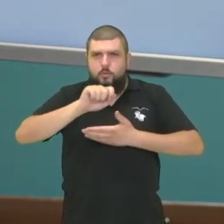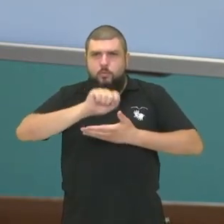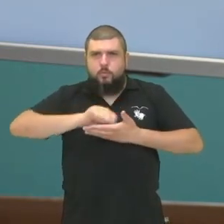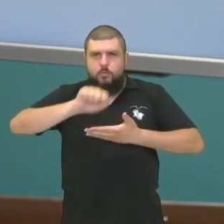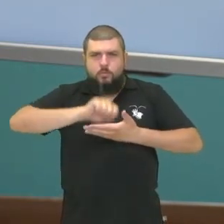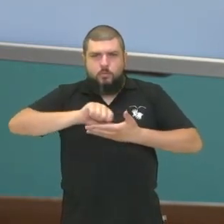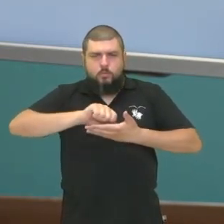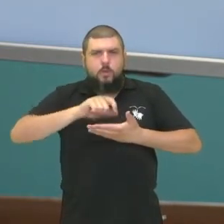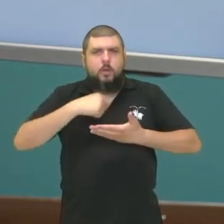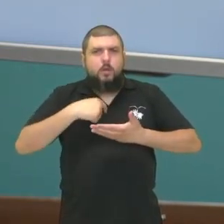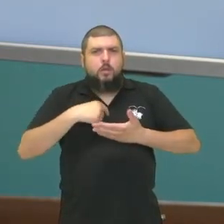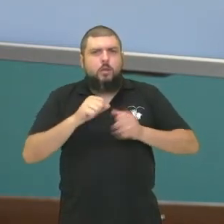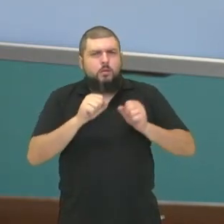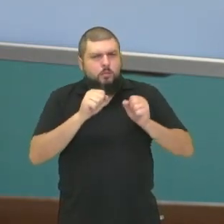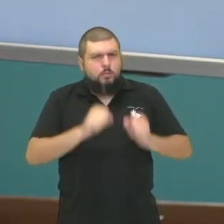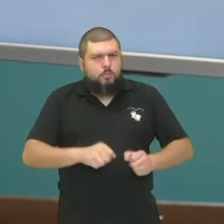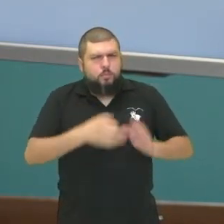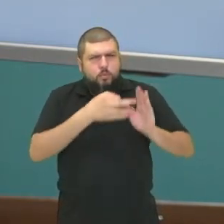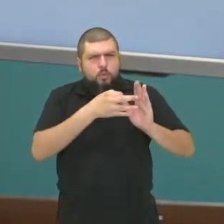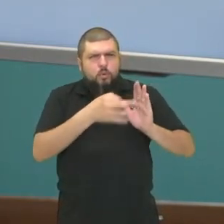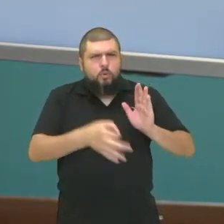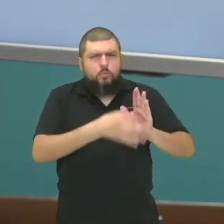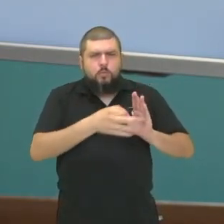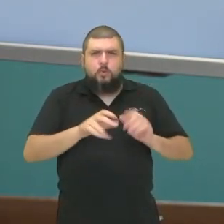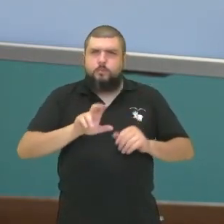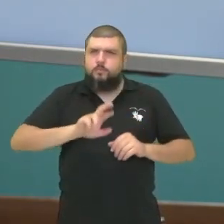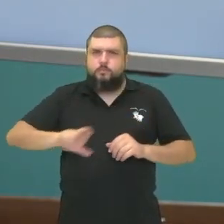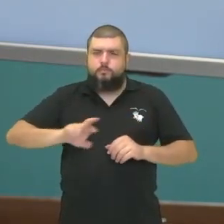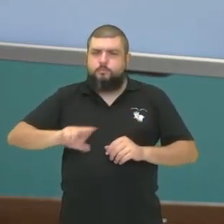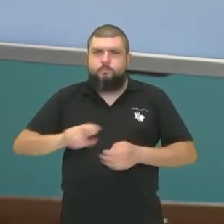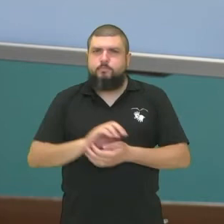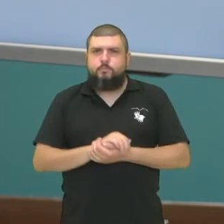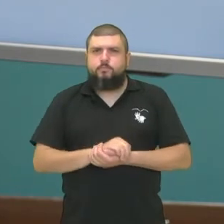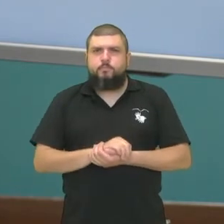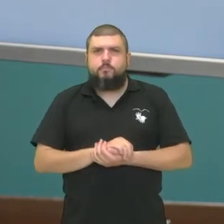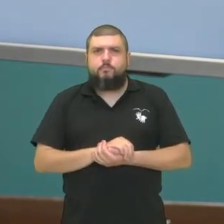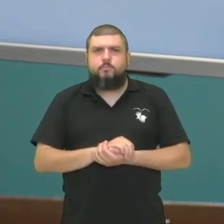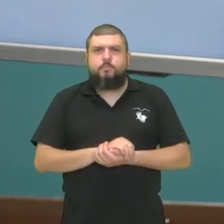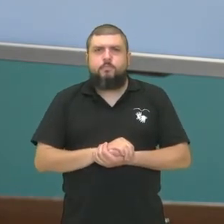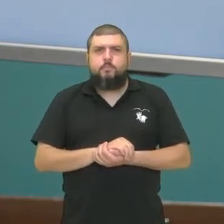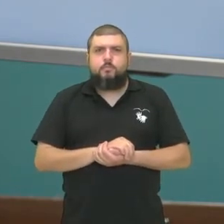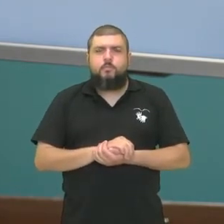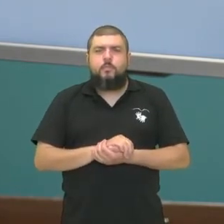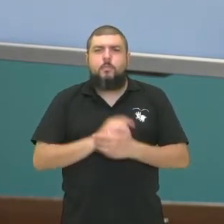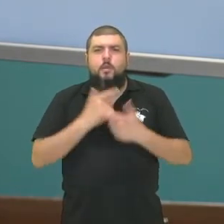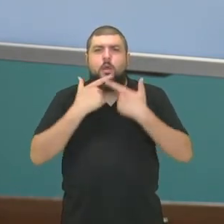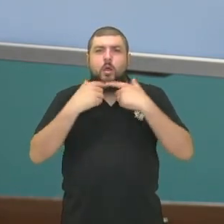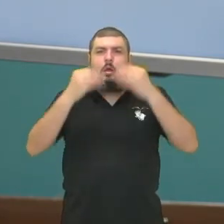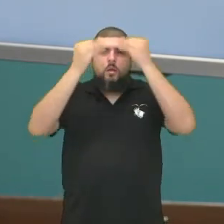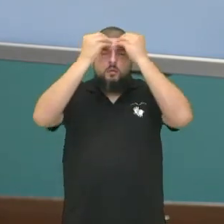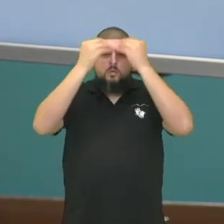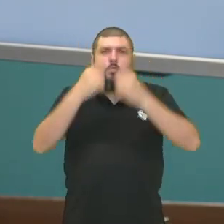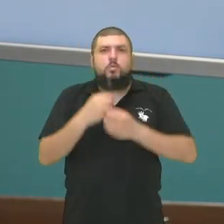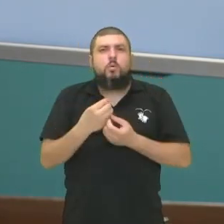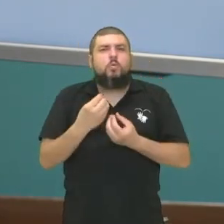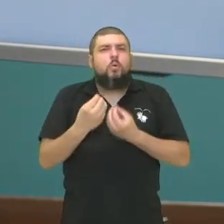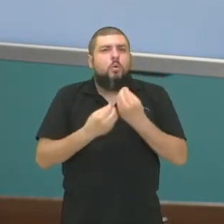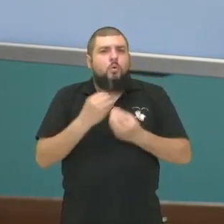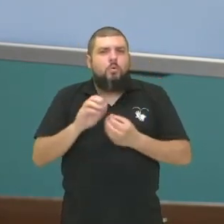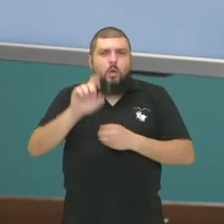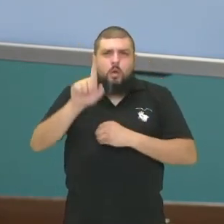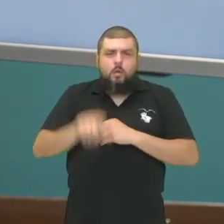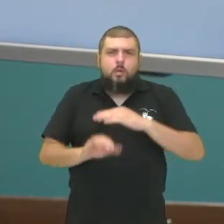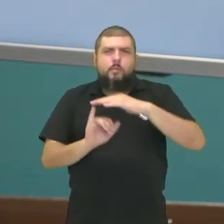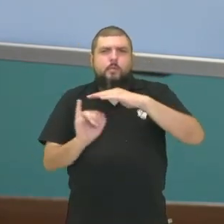tem esse papel de opinar, e sim de informar. Sua linguagem, ela é uma linguagem formal, pelo que podemos